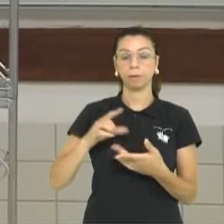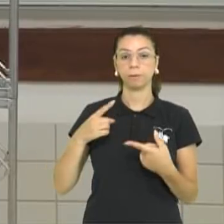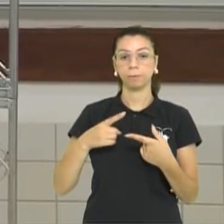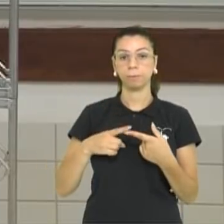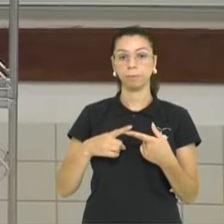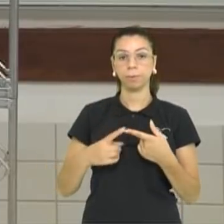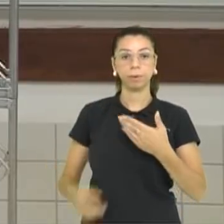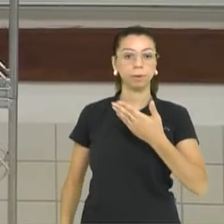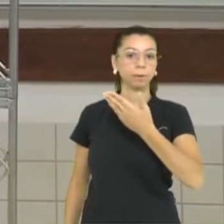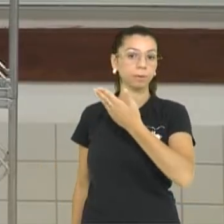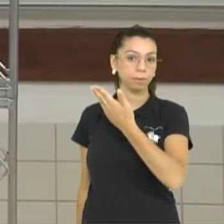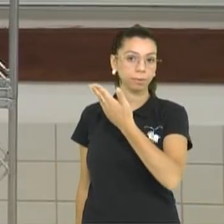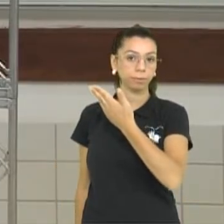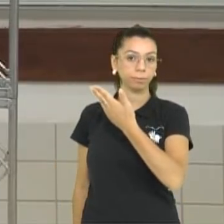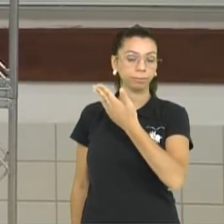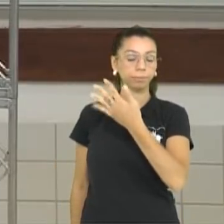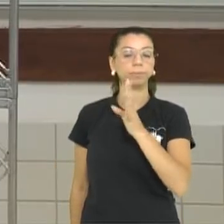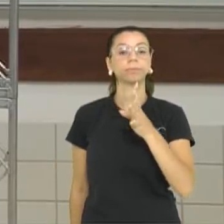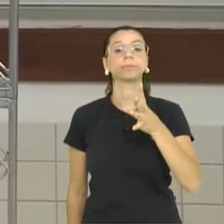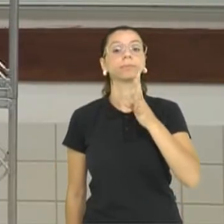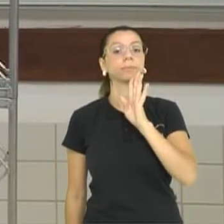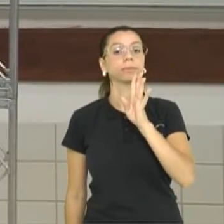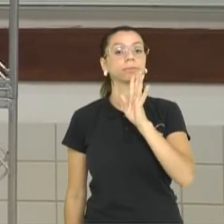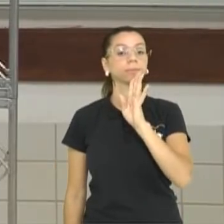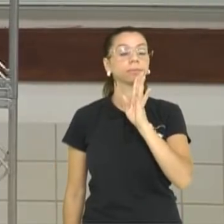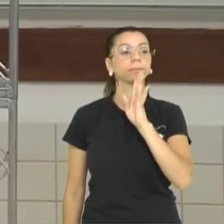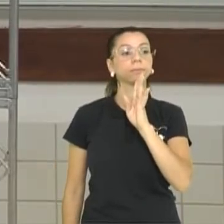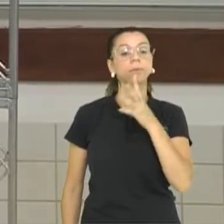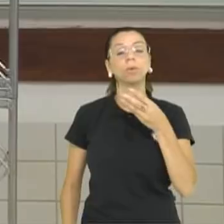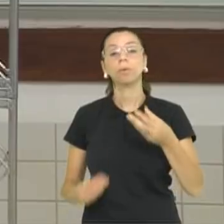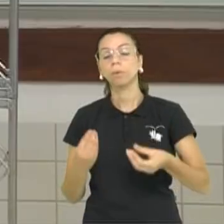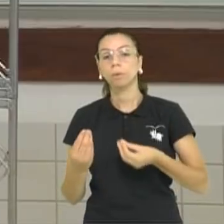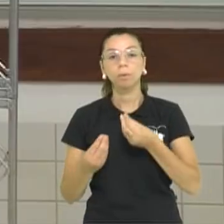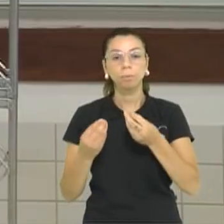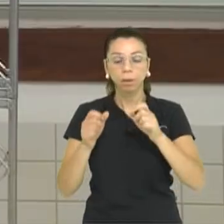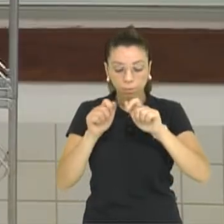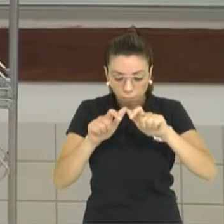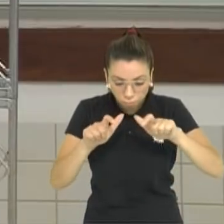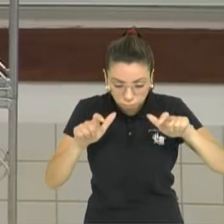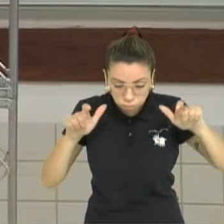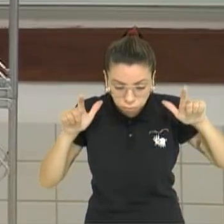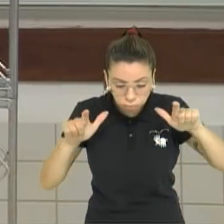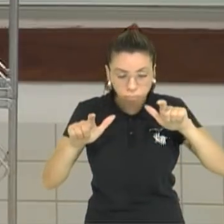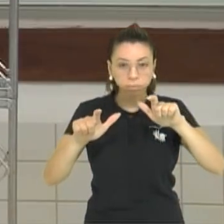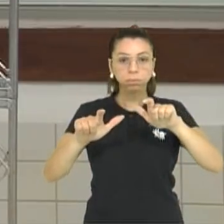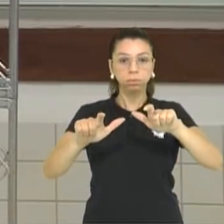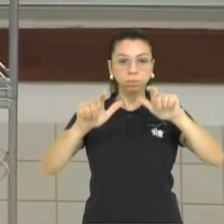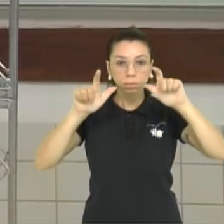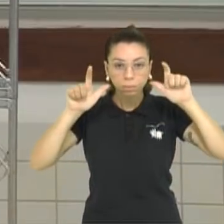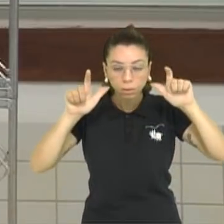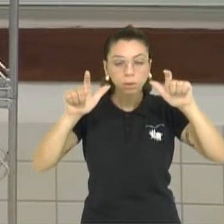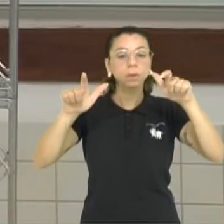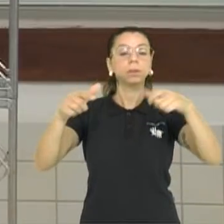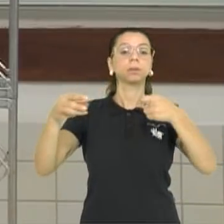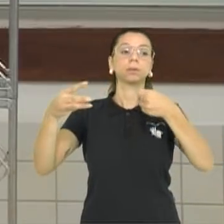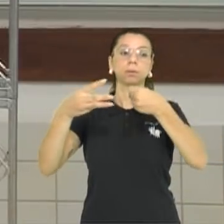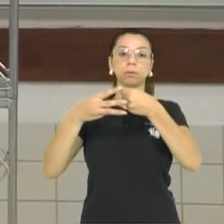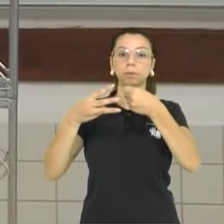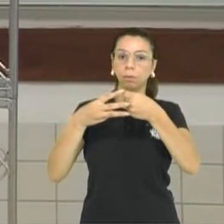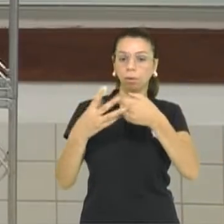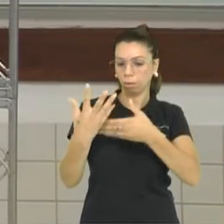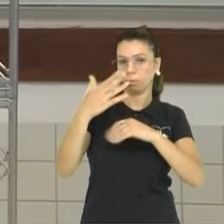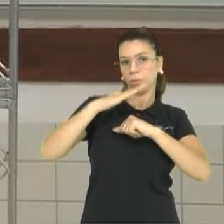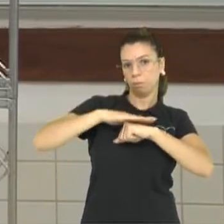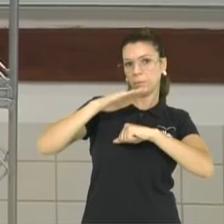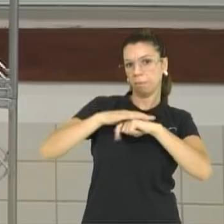a eles nós conhecemos a profundidade das nossas células. O meu corpo é formado por muitas